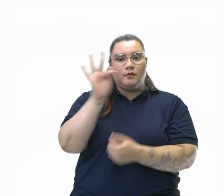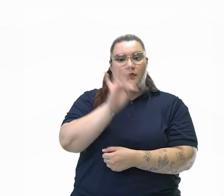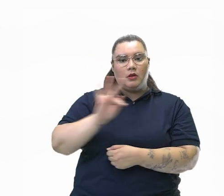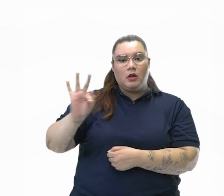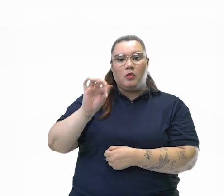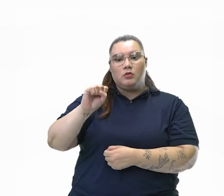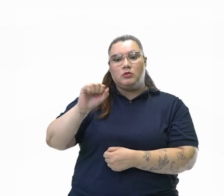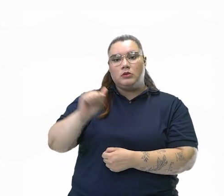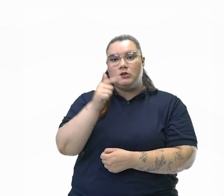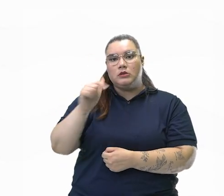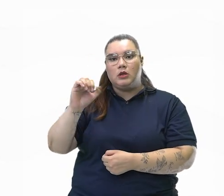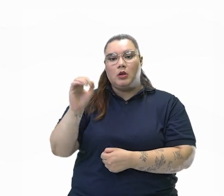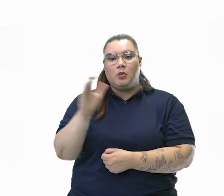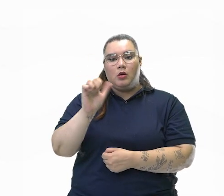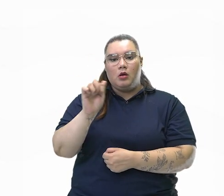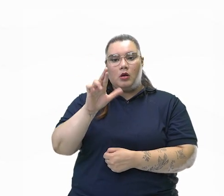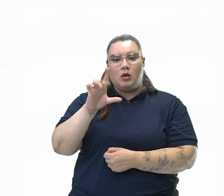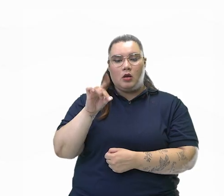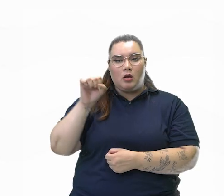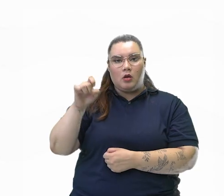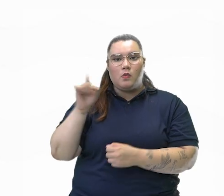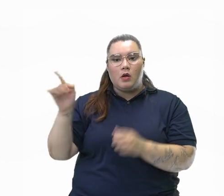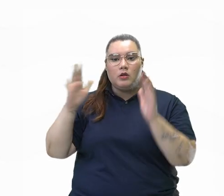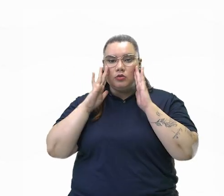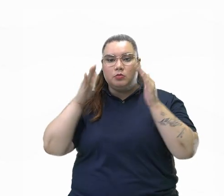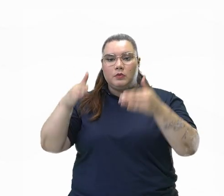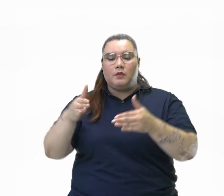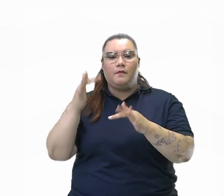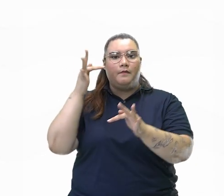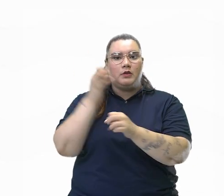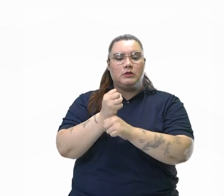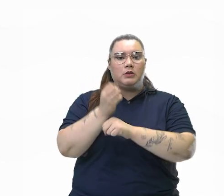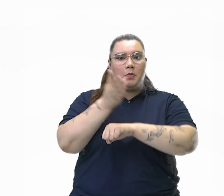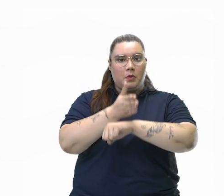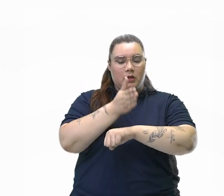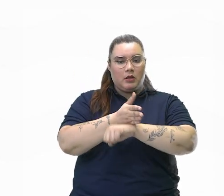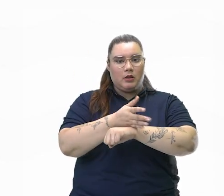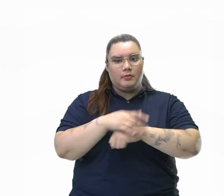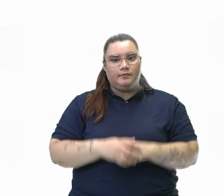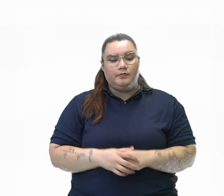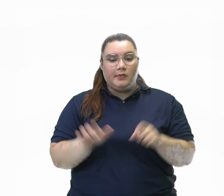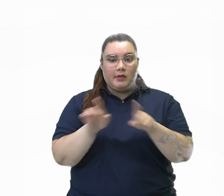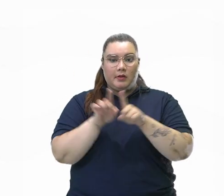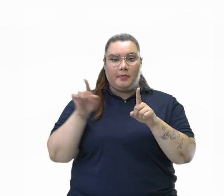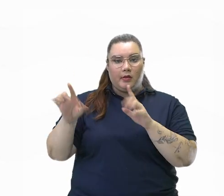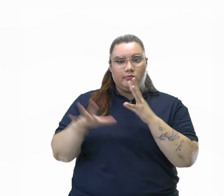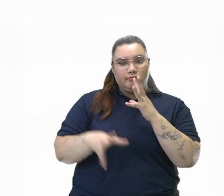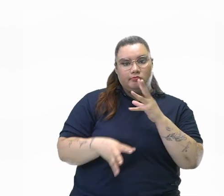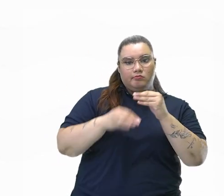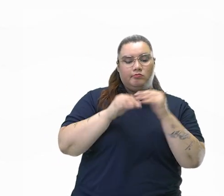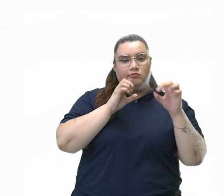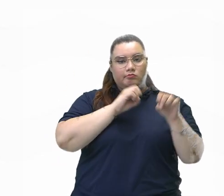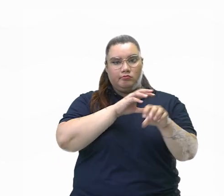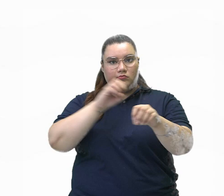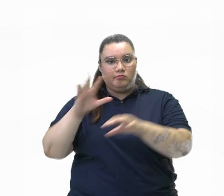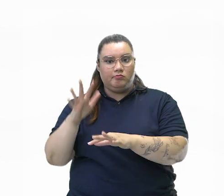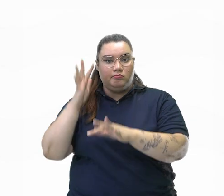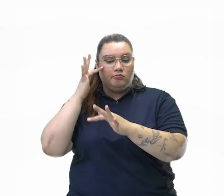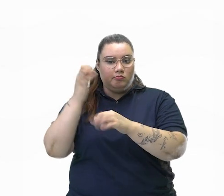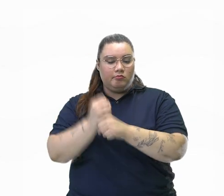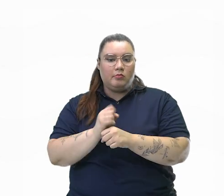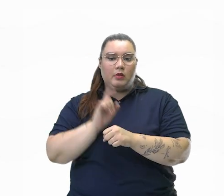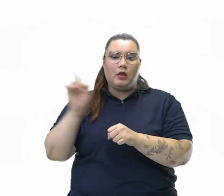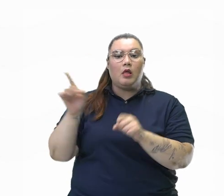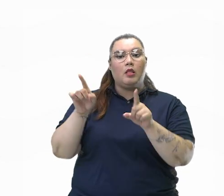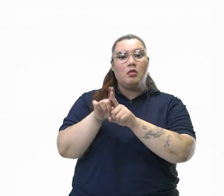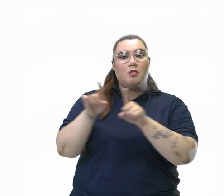de São Carlos e especializou-se em física moderna. Além das contribuições no